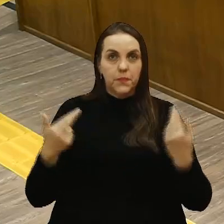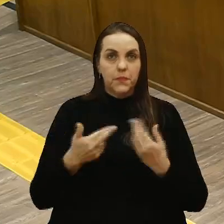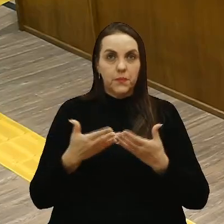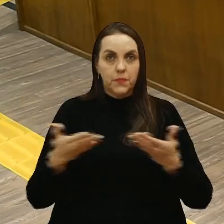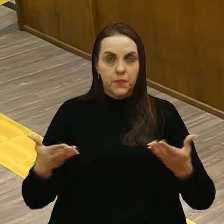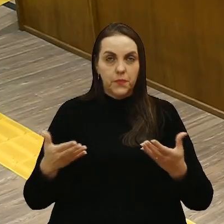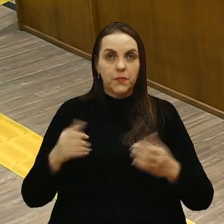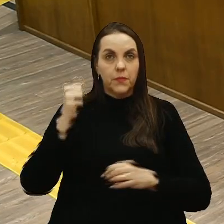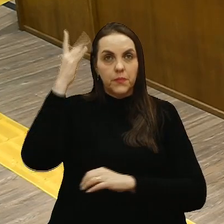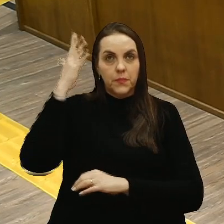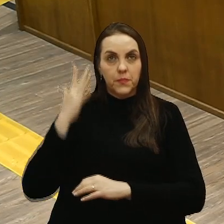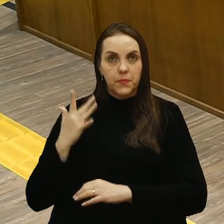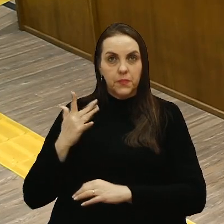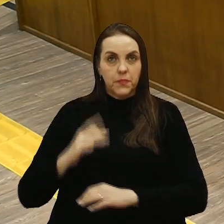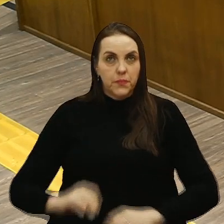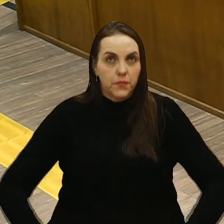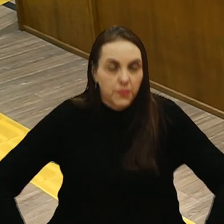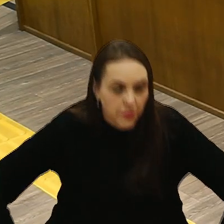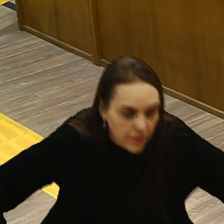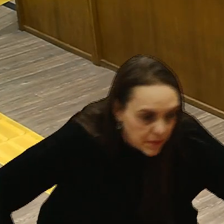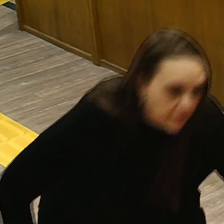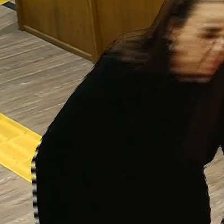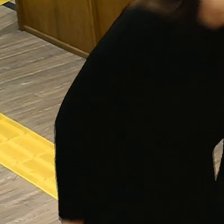Vereadora Daiane Mello.